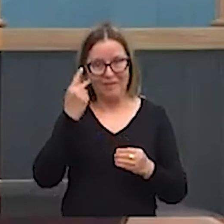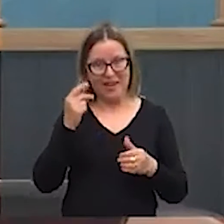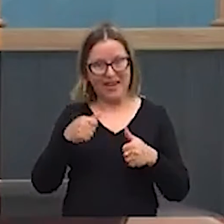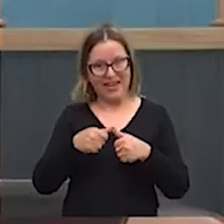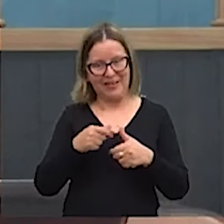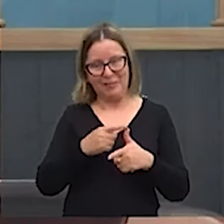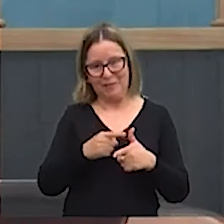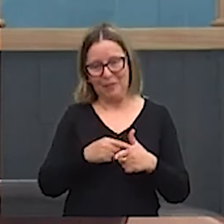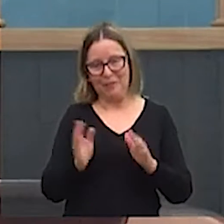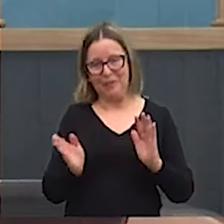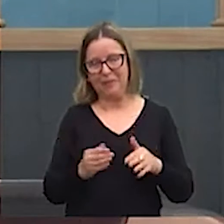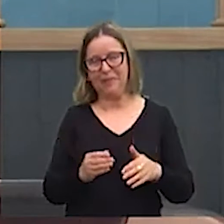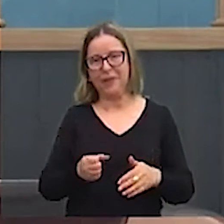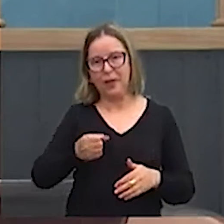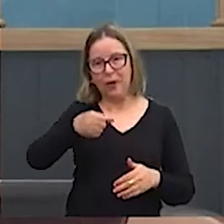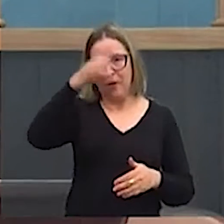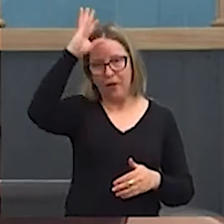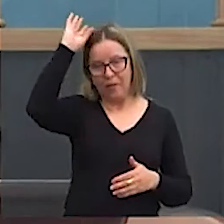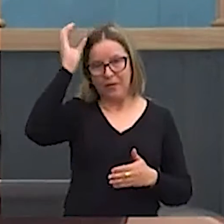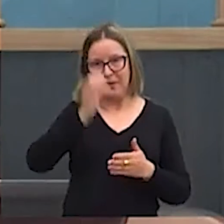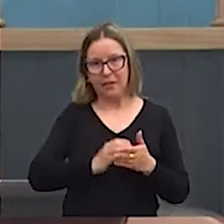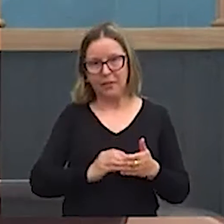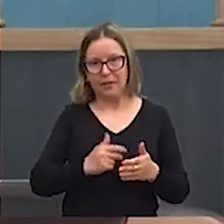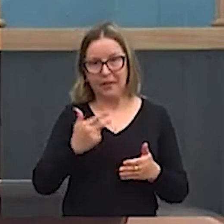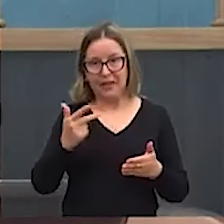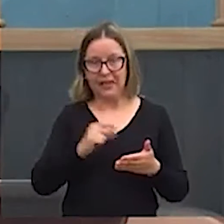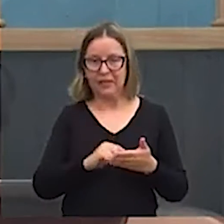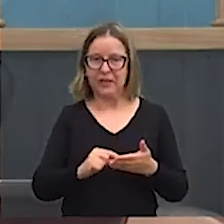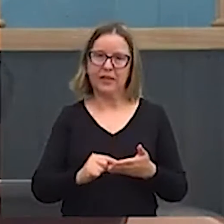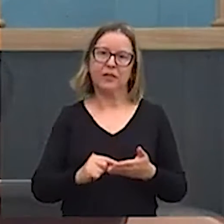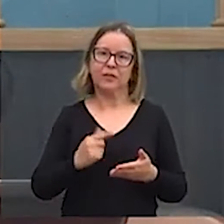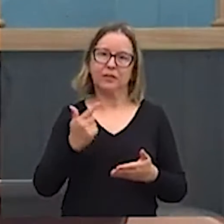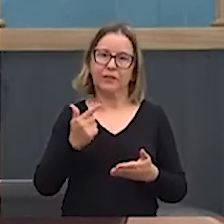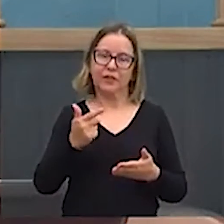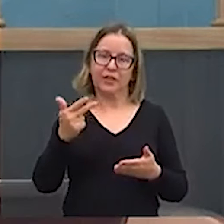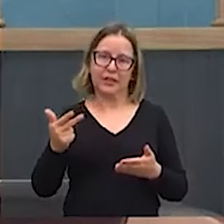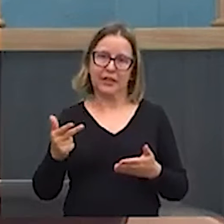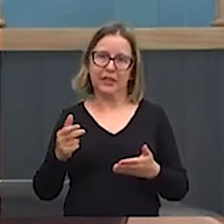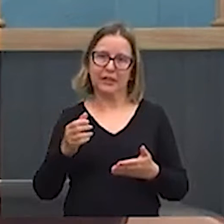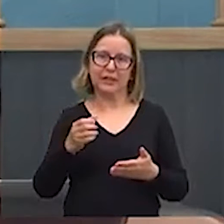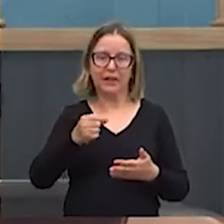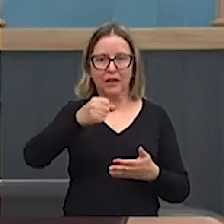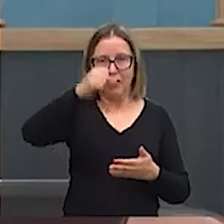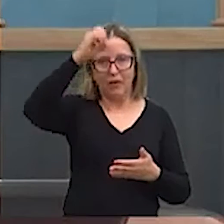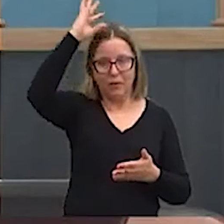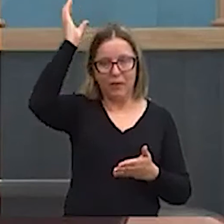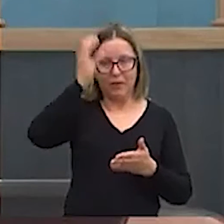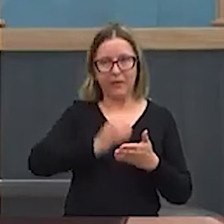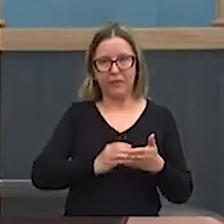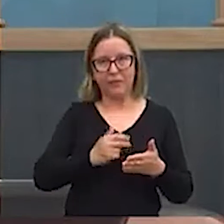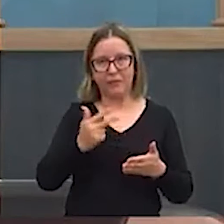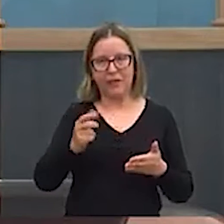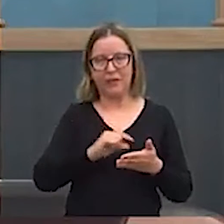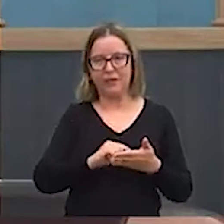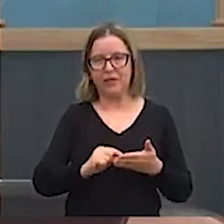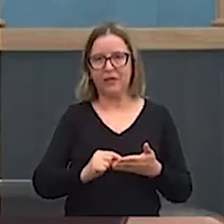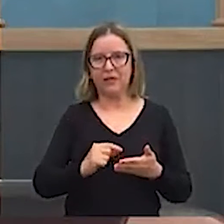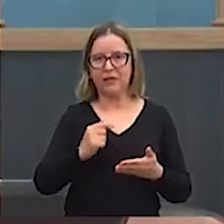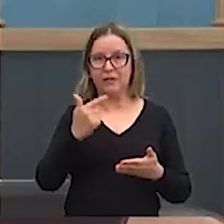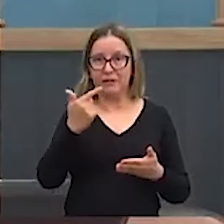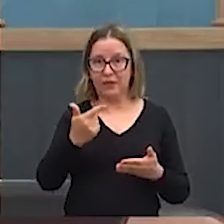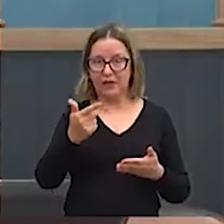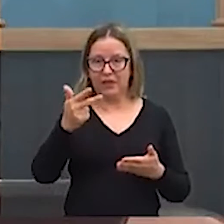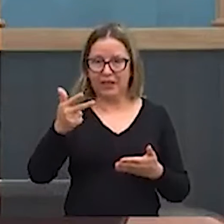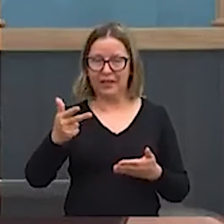Vamos para Romanos capítulo 3, versículo 23. Romanos 3, 23.